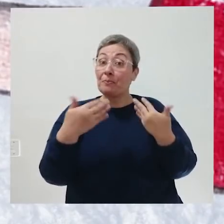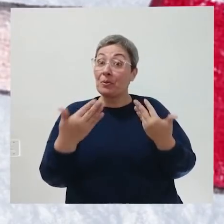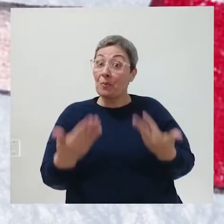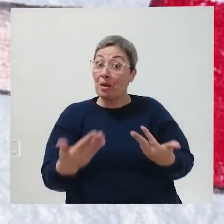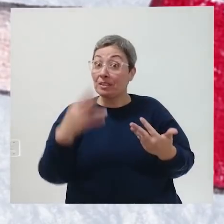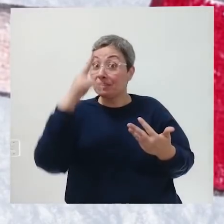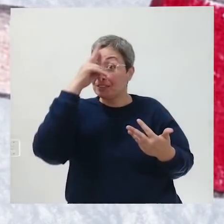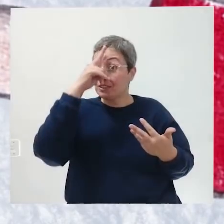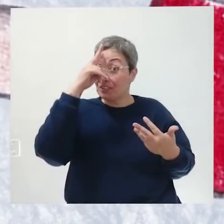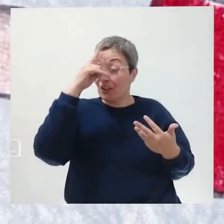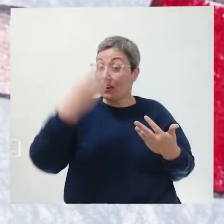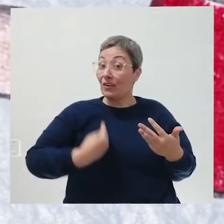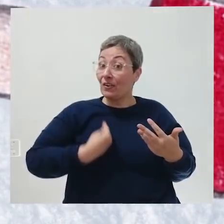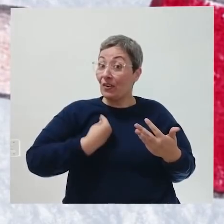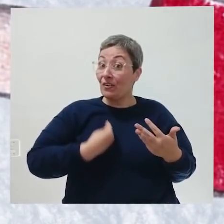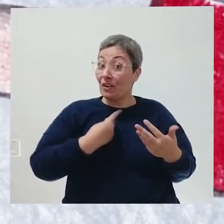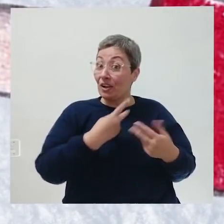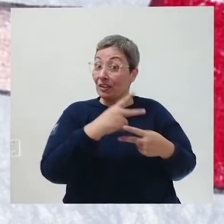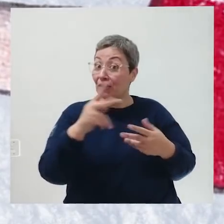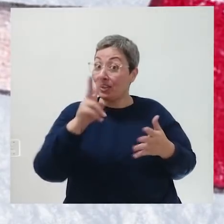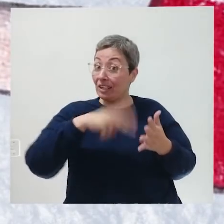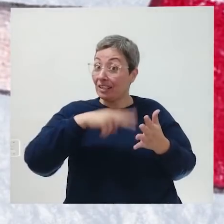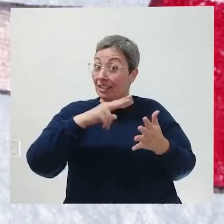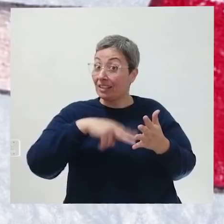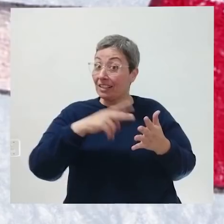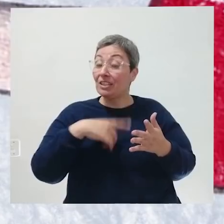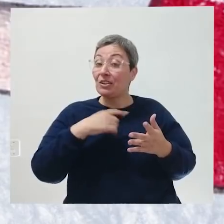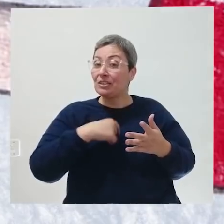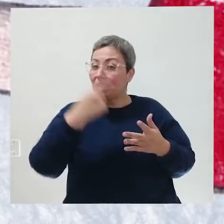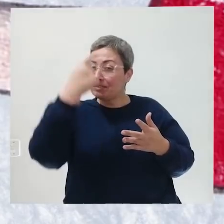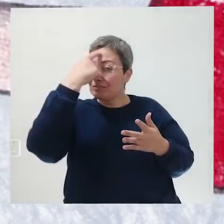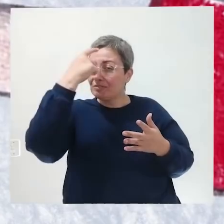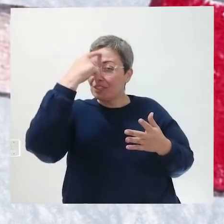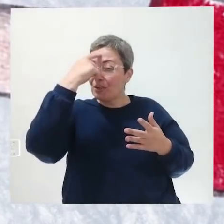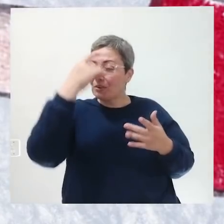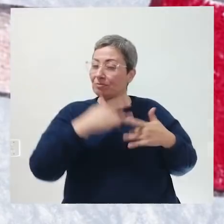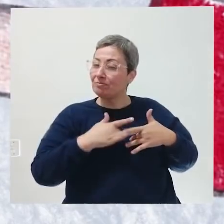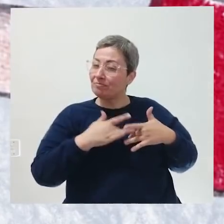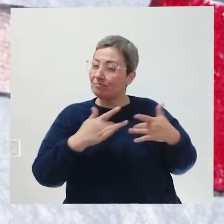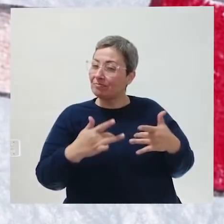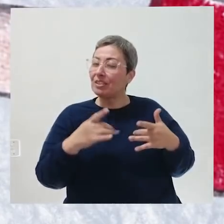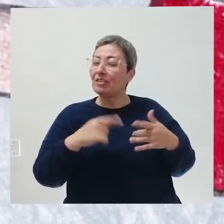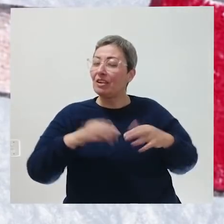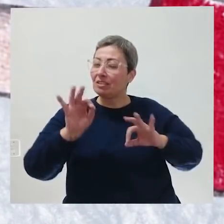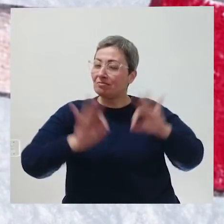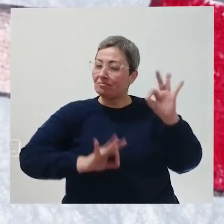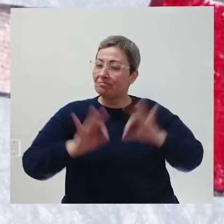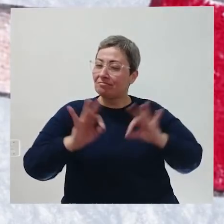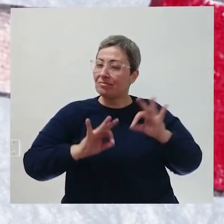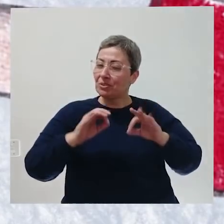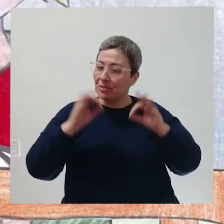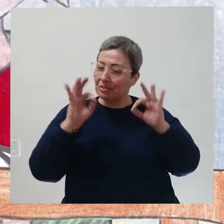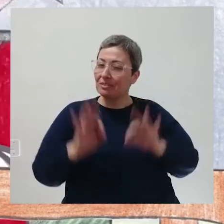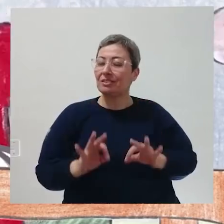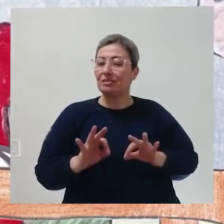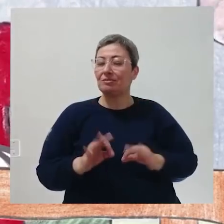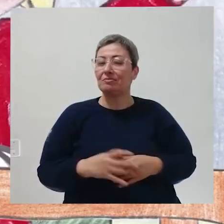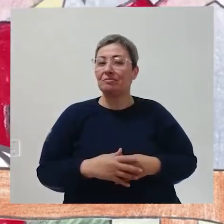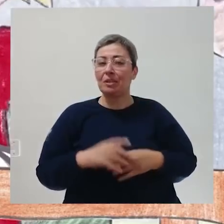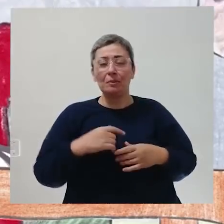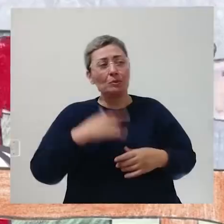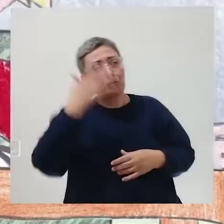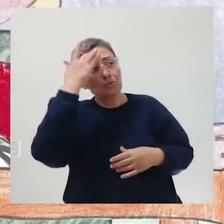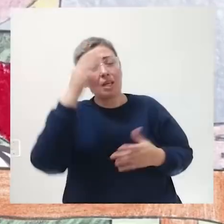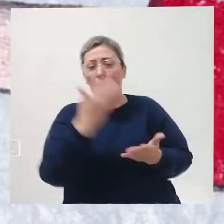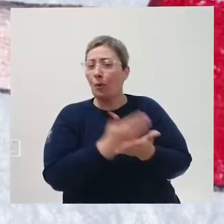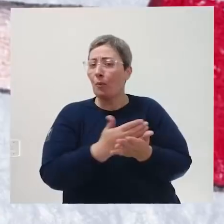história existirá para os leitores. Use a cabeça, o coração e faça as coisas do modo certo. Não sei por